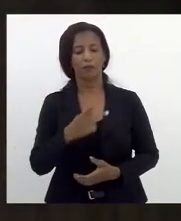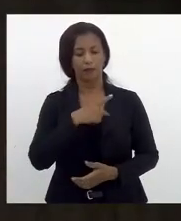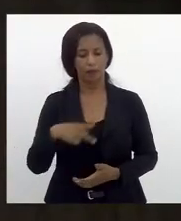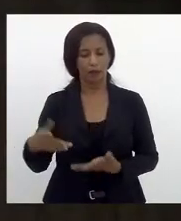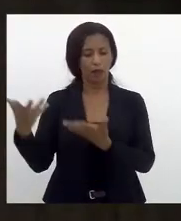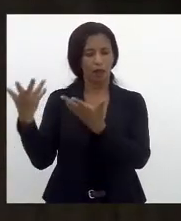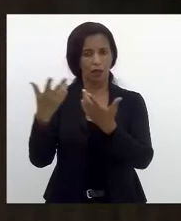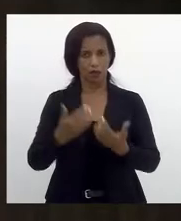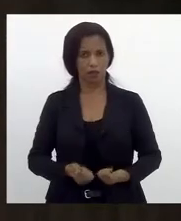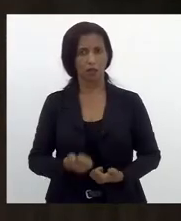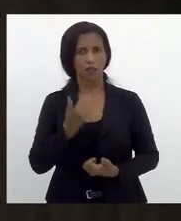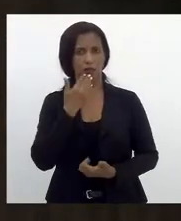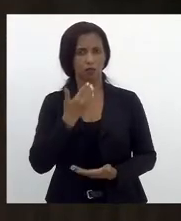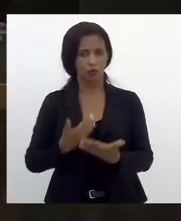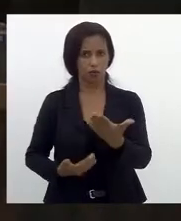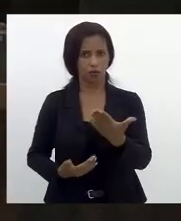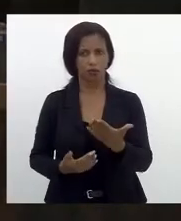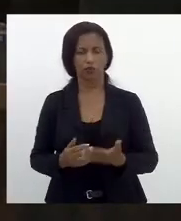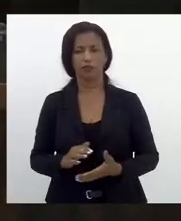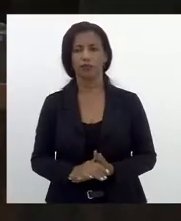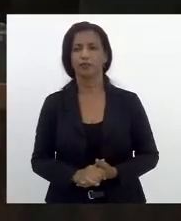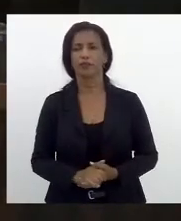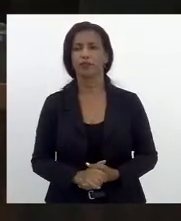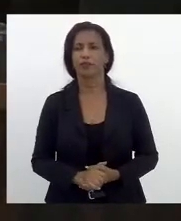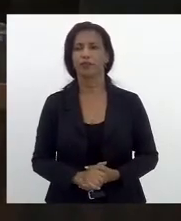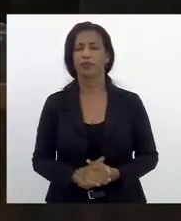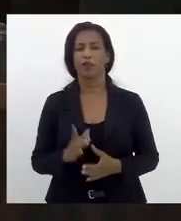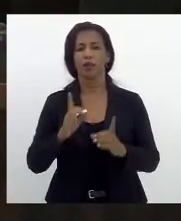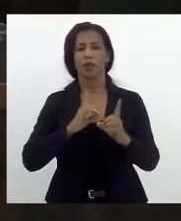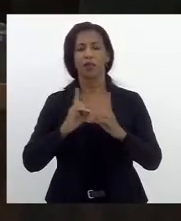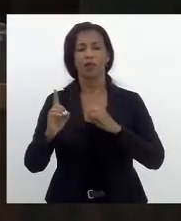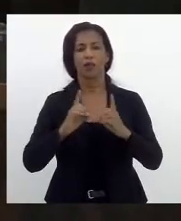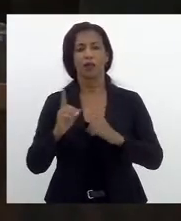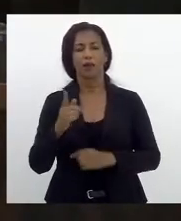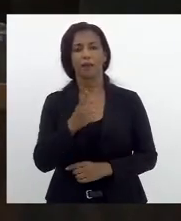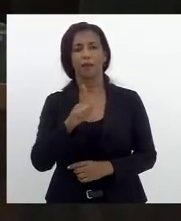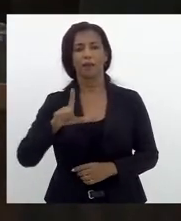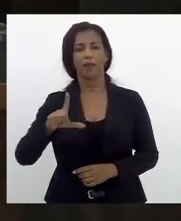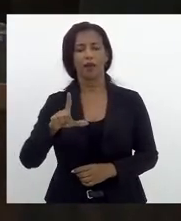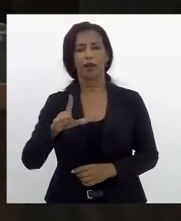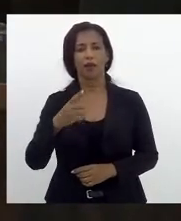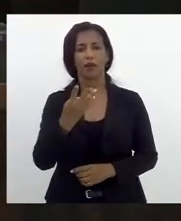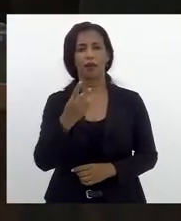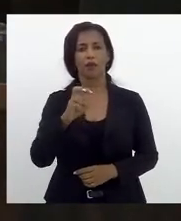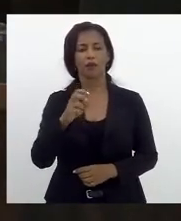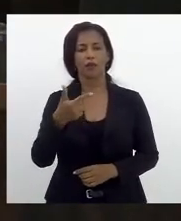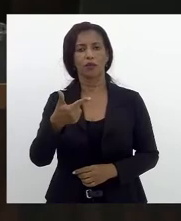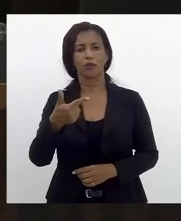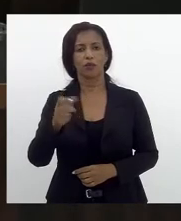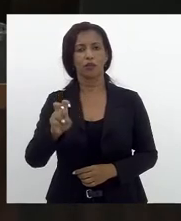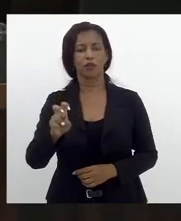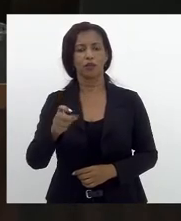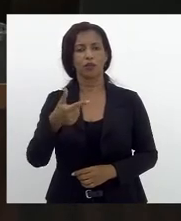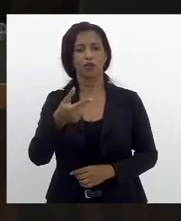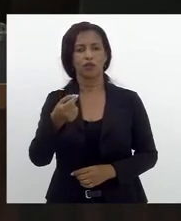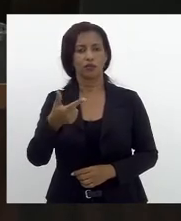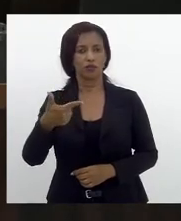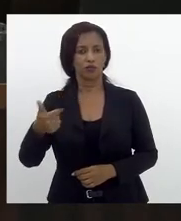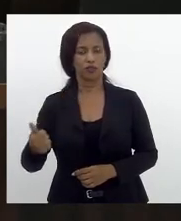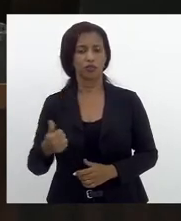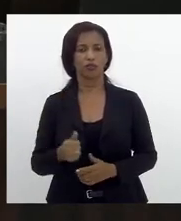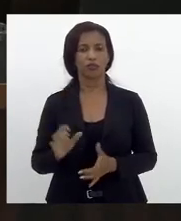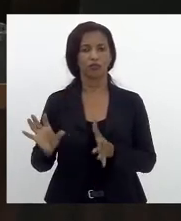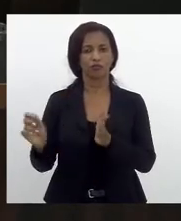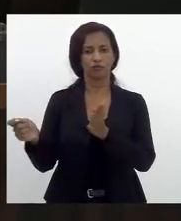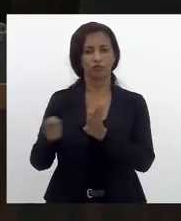Presidência defere o presídio de Vossa Excelência. Obrigado. Em discussão, projeto de lei 4525 de 2021,